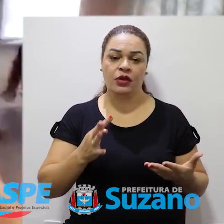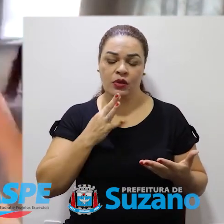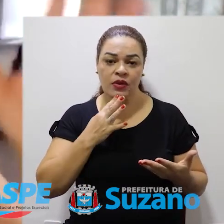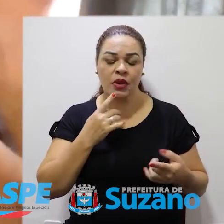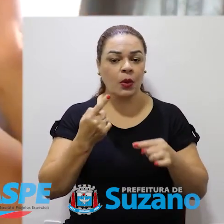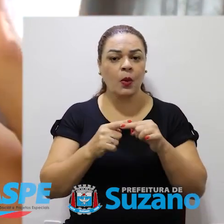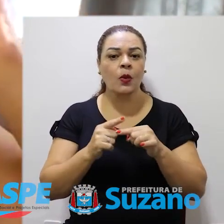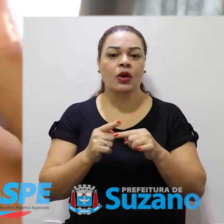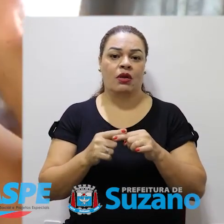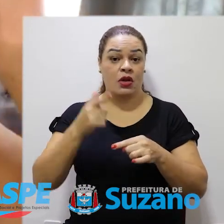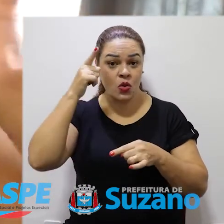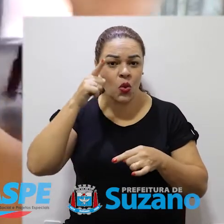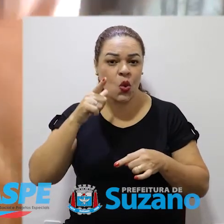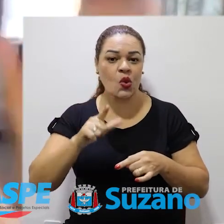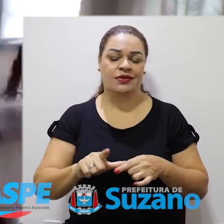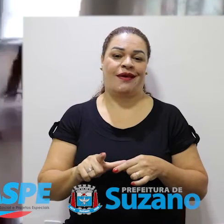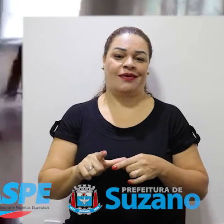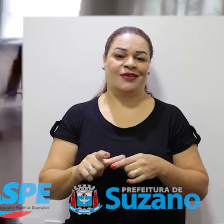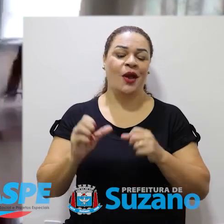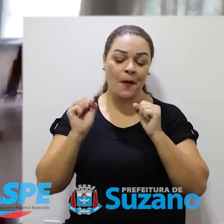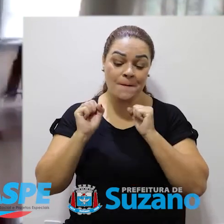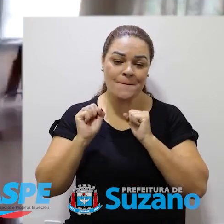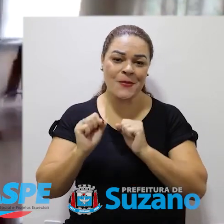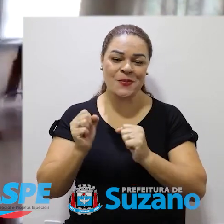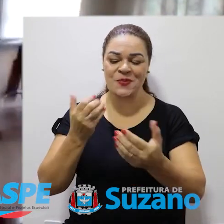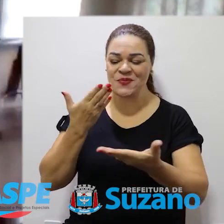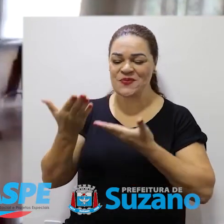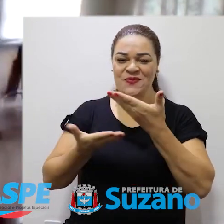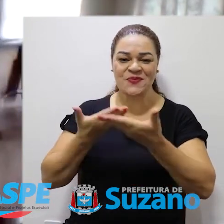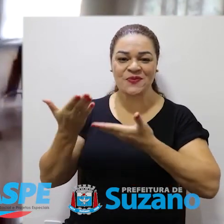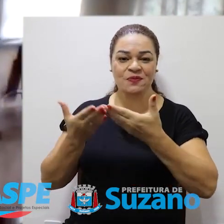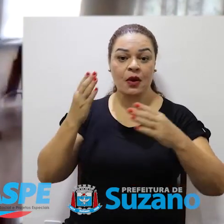estabelecer uma possibilidade comunicativa.